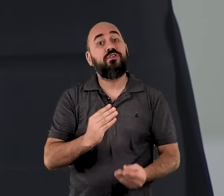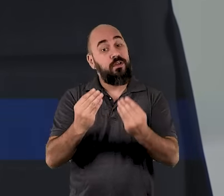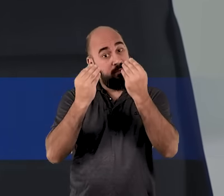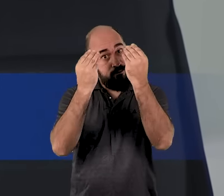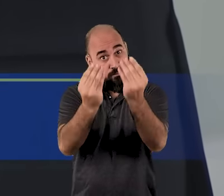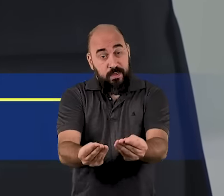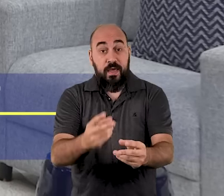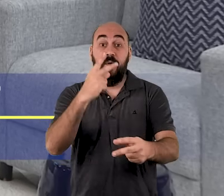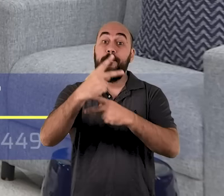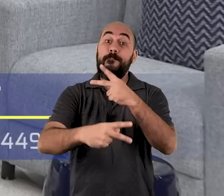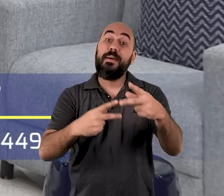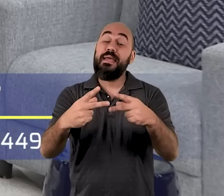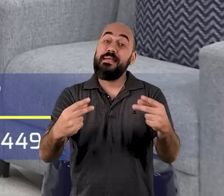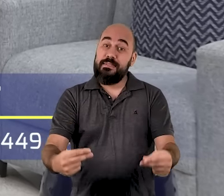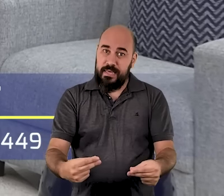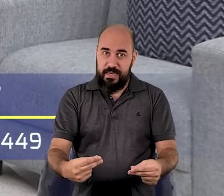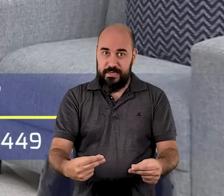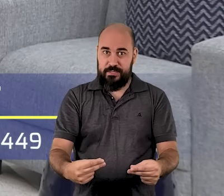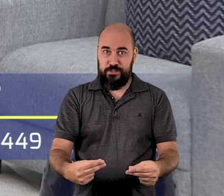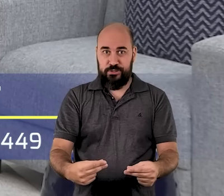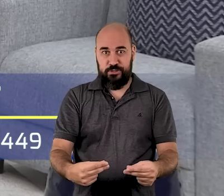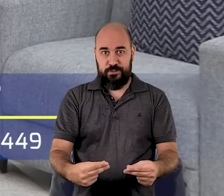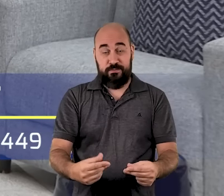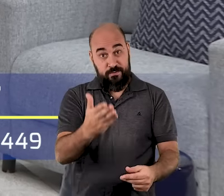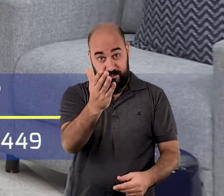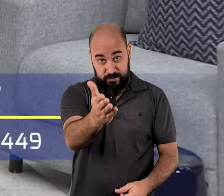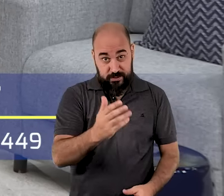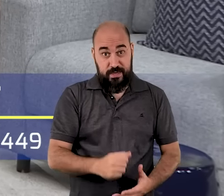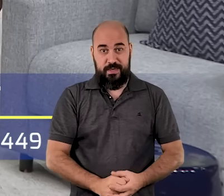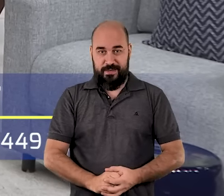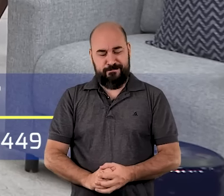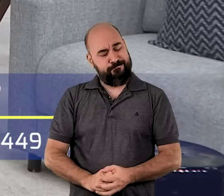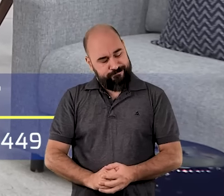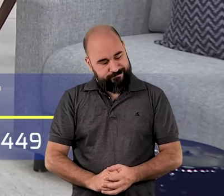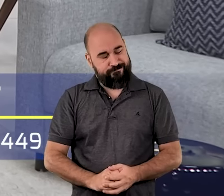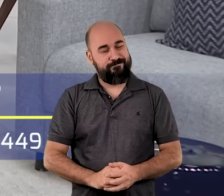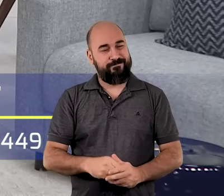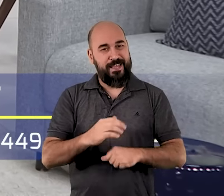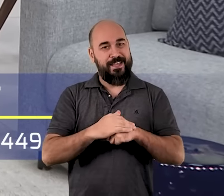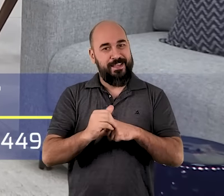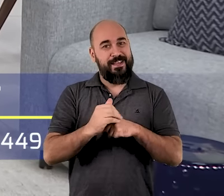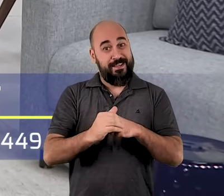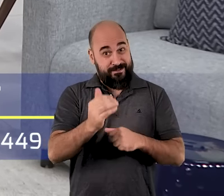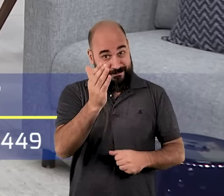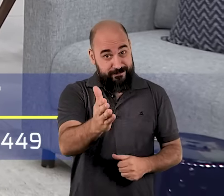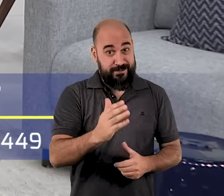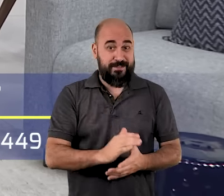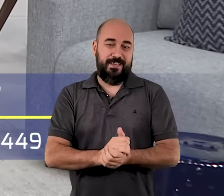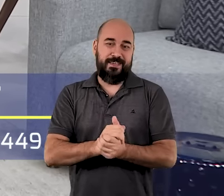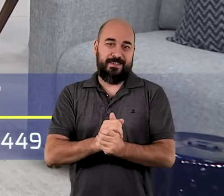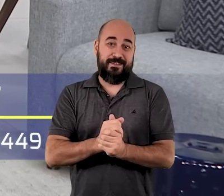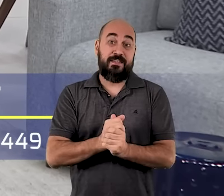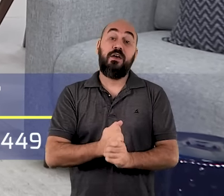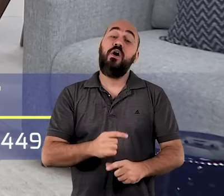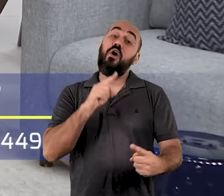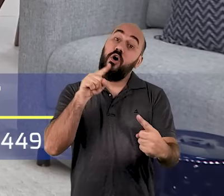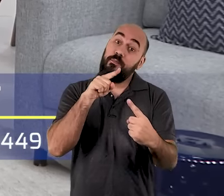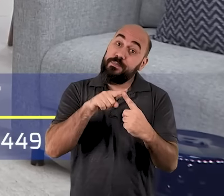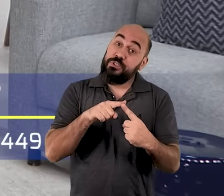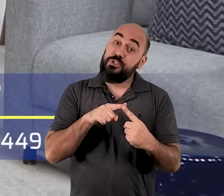um presente da Novo Tempo, oferecido a você com muito carinho. E o objetivo, é claro, como você já percebeu